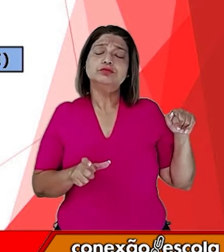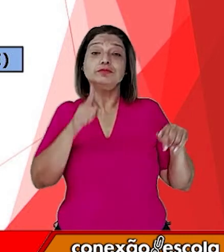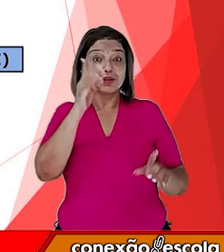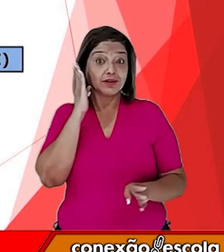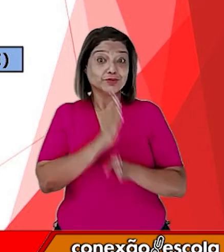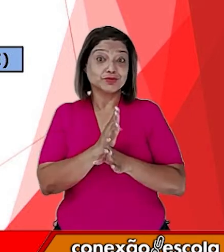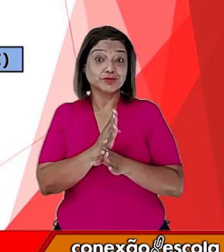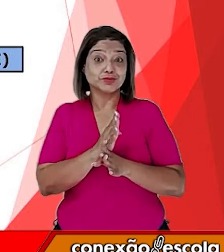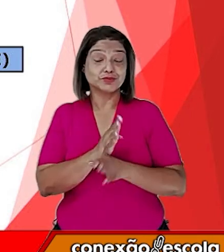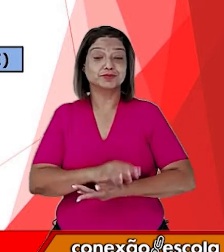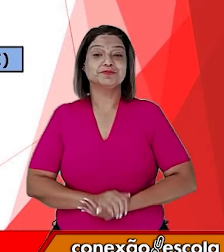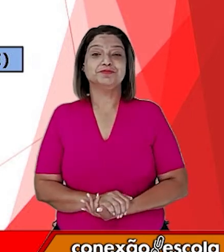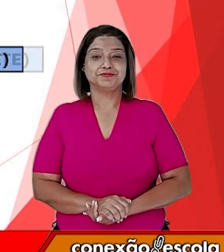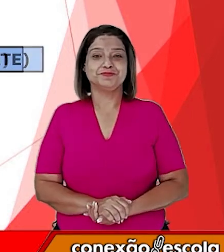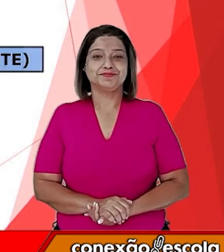Descobriu?